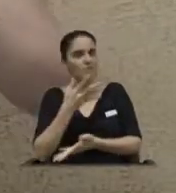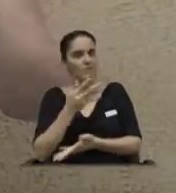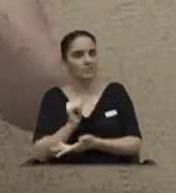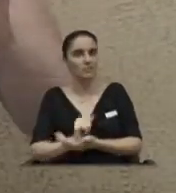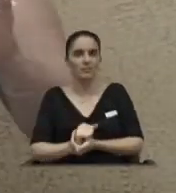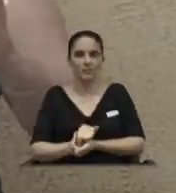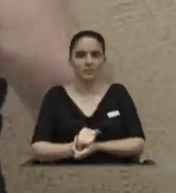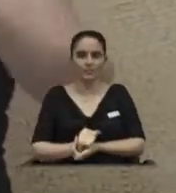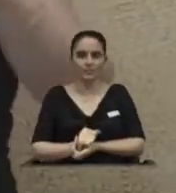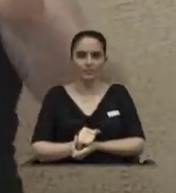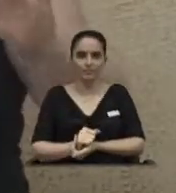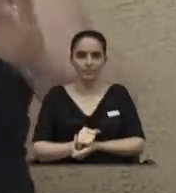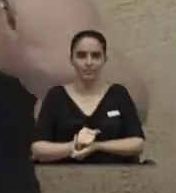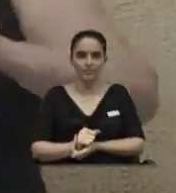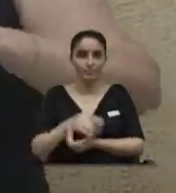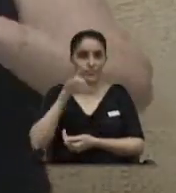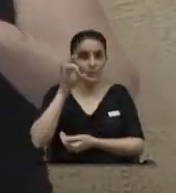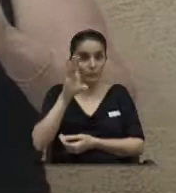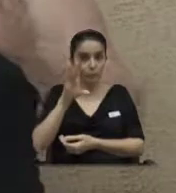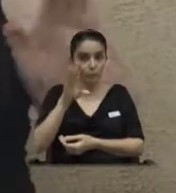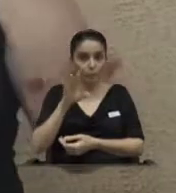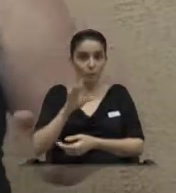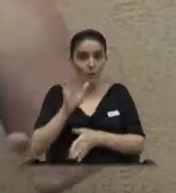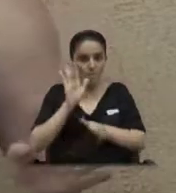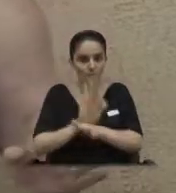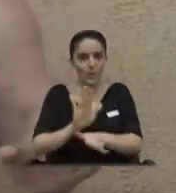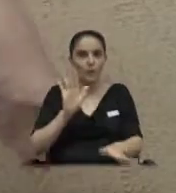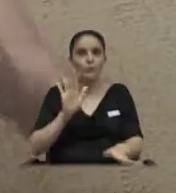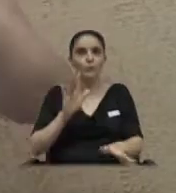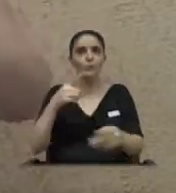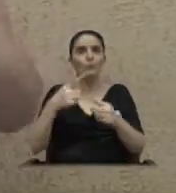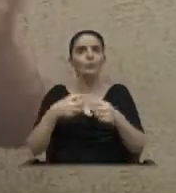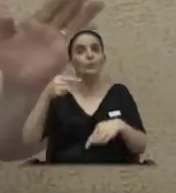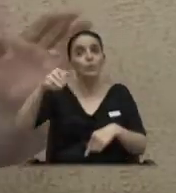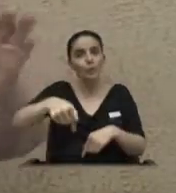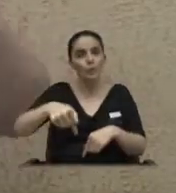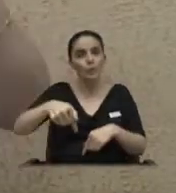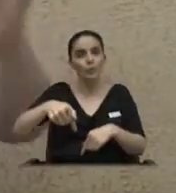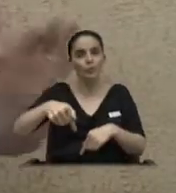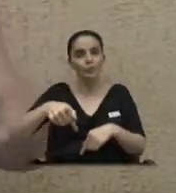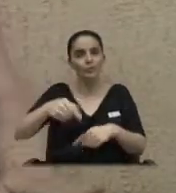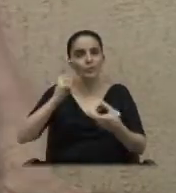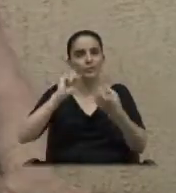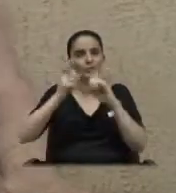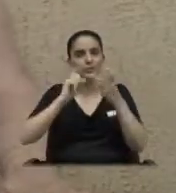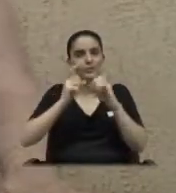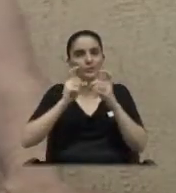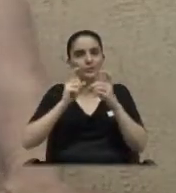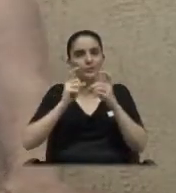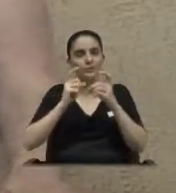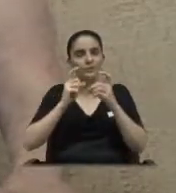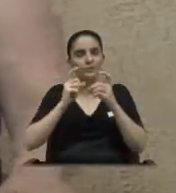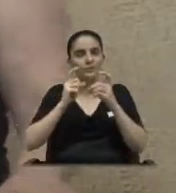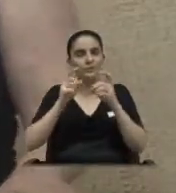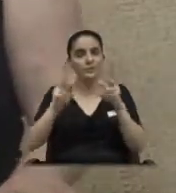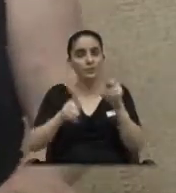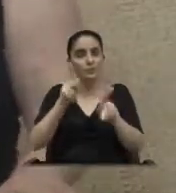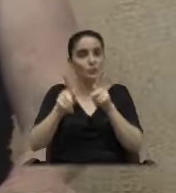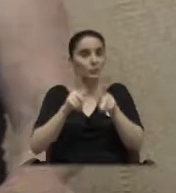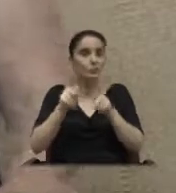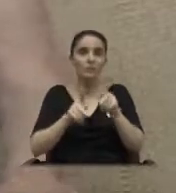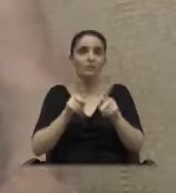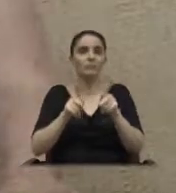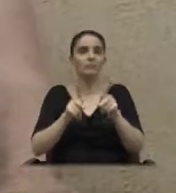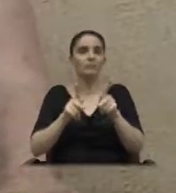Só aconteceu essa interrupção por conta dessa audiência pública, porque da forma que estava indo, eu não percebi que isso ia ter muitas modificações,